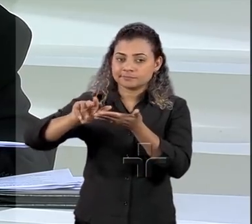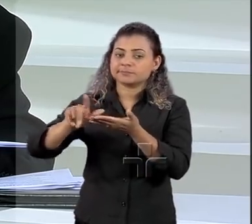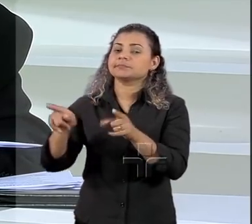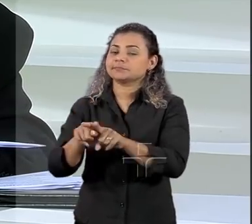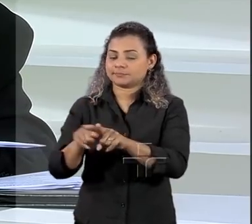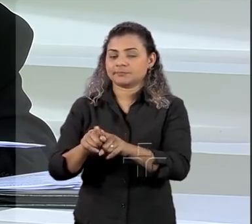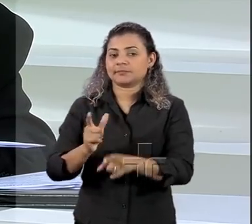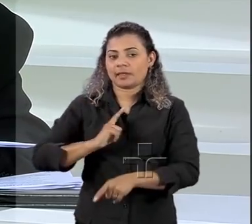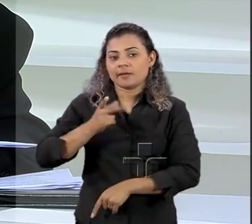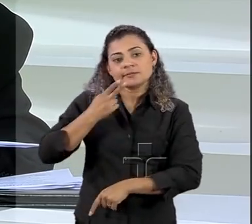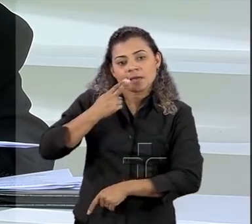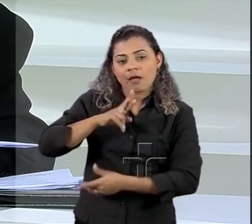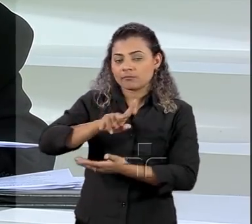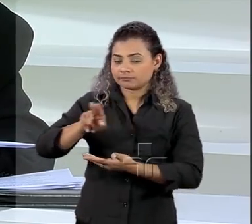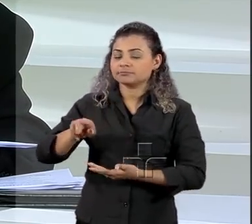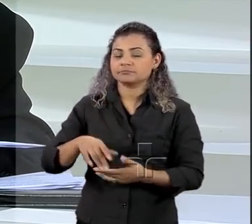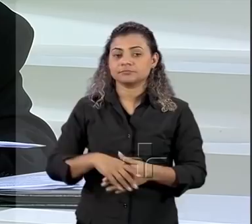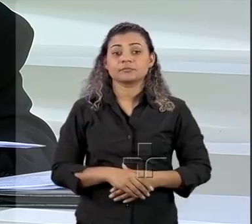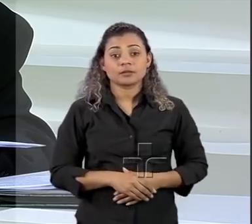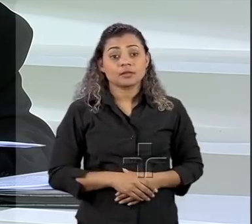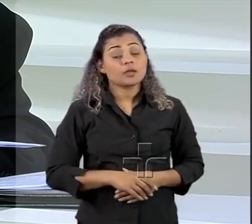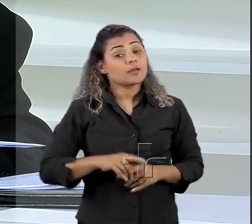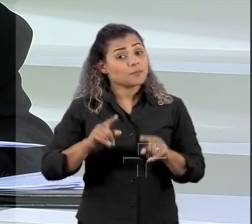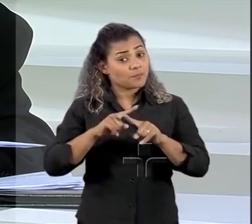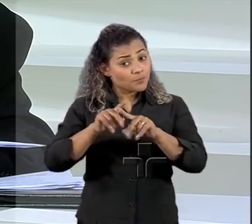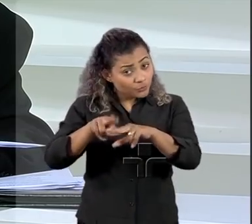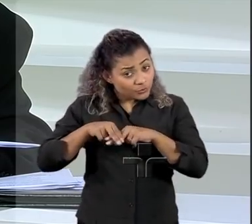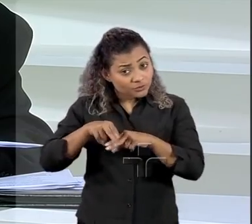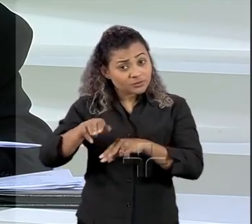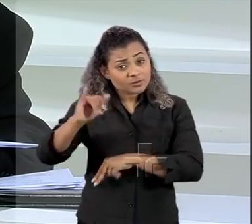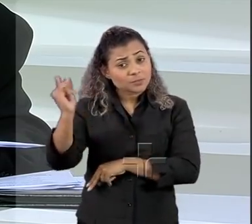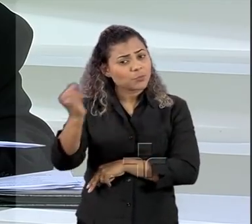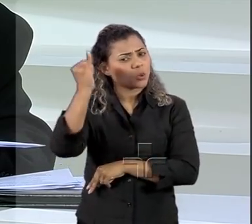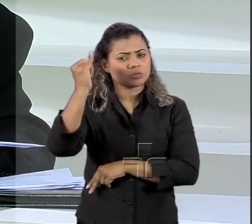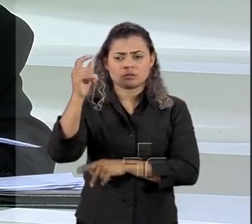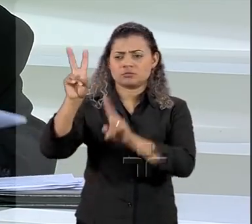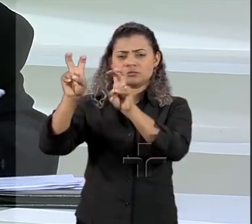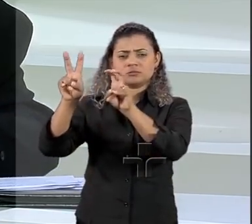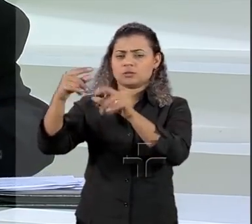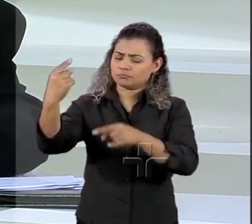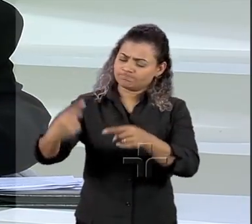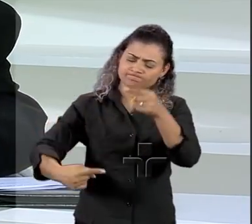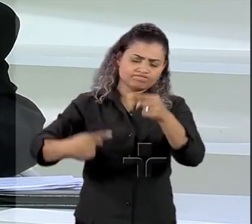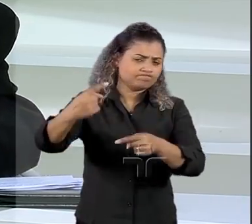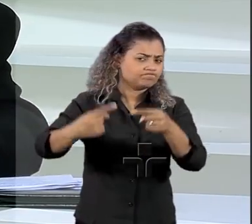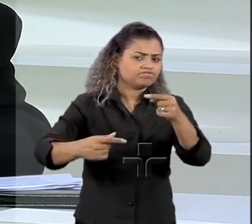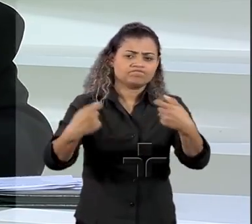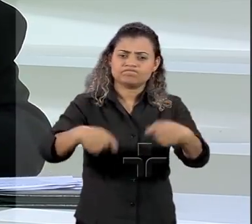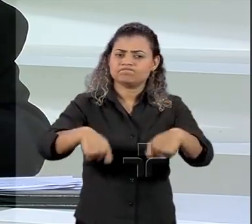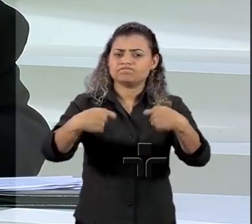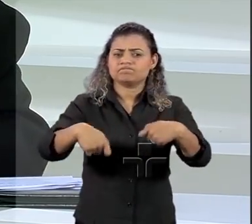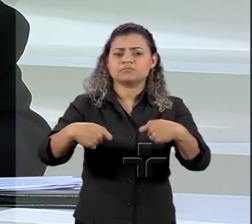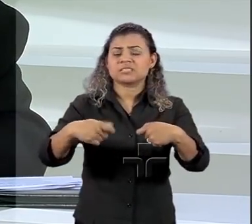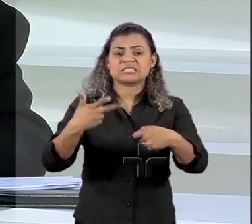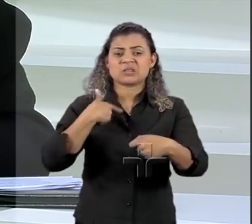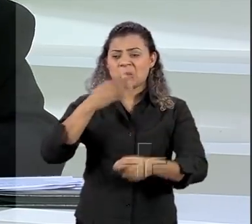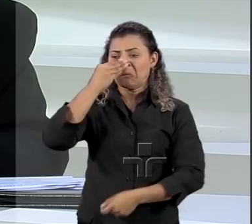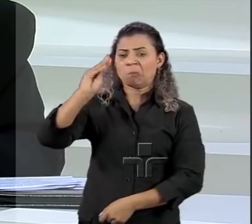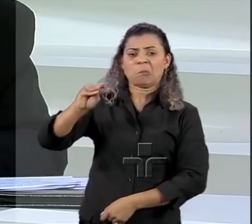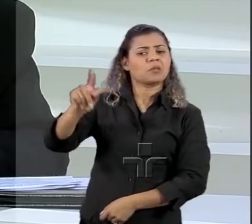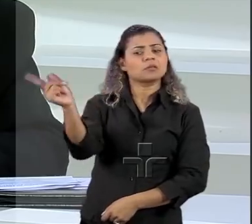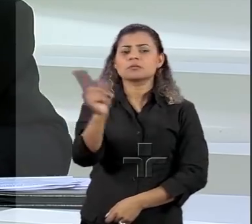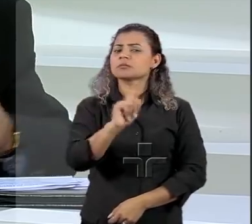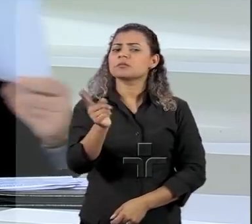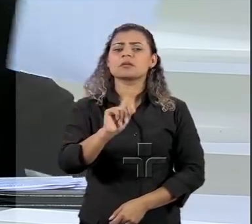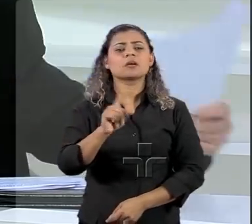lícitas, né? Então, eu acho importante que a gente realmente discuta isso e que isso não passe em branco e que